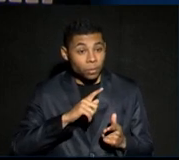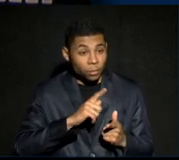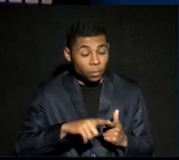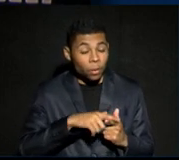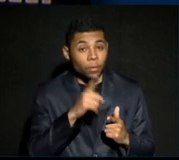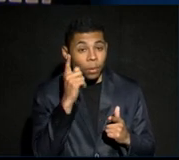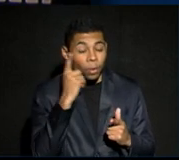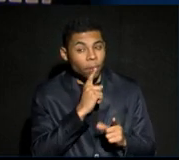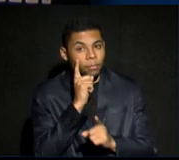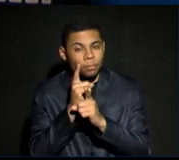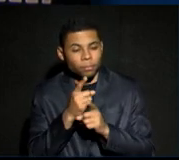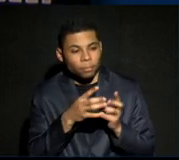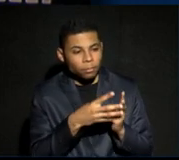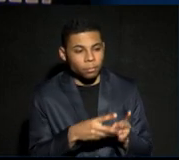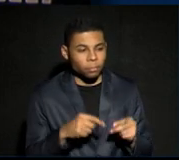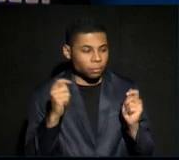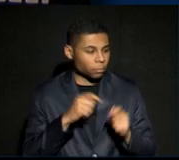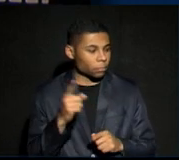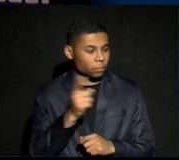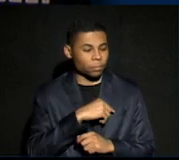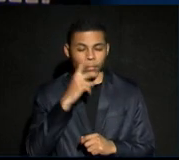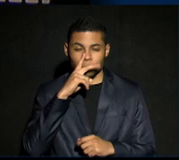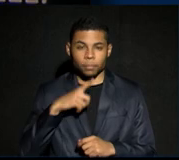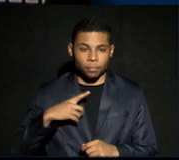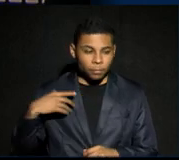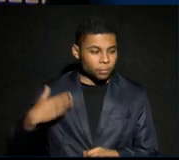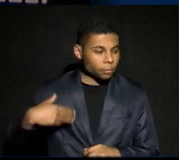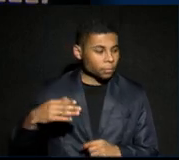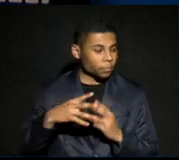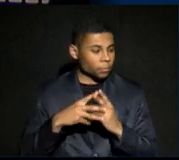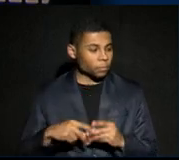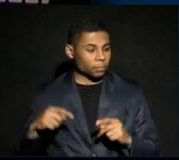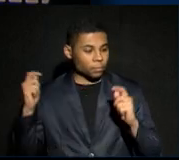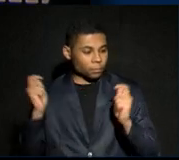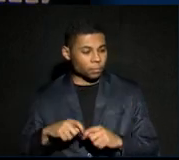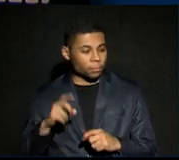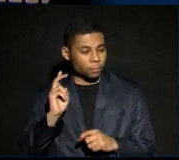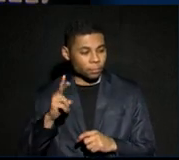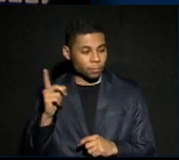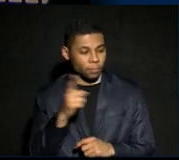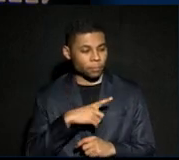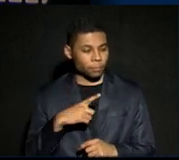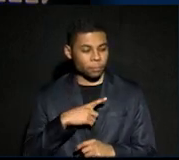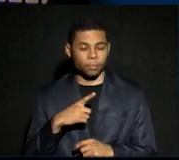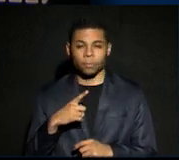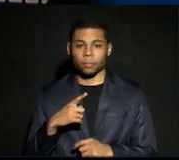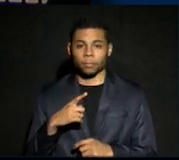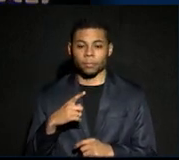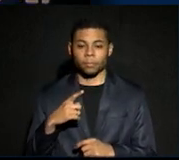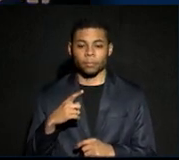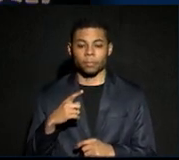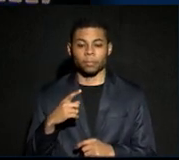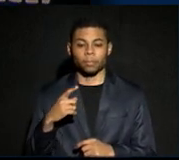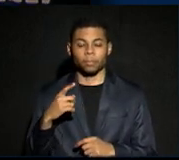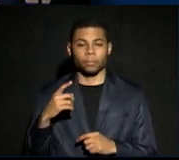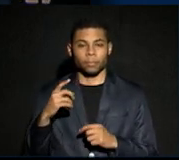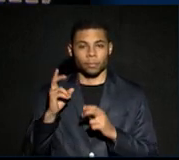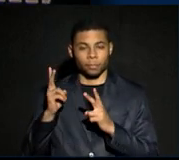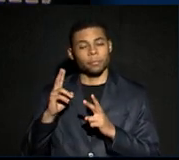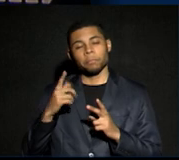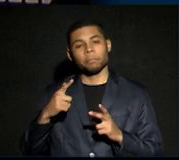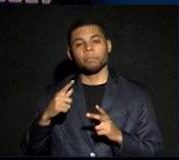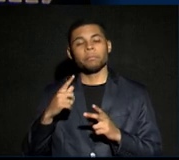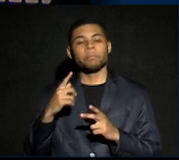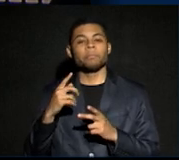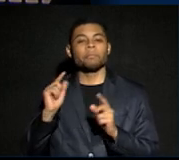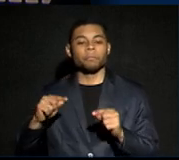você está vendo que você está obtendo a solução com o aperto de torniquete inicial que você teve, não tem